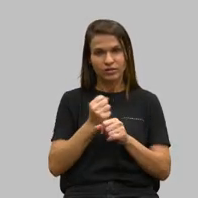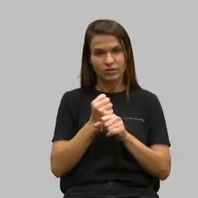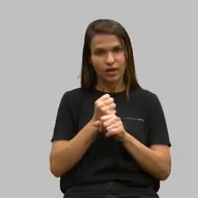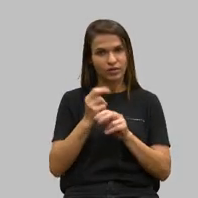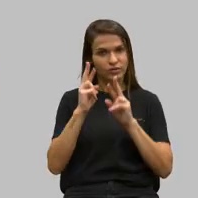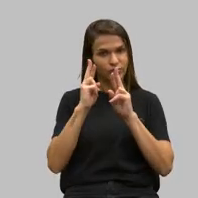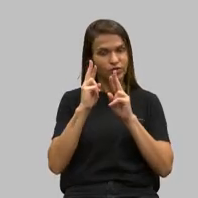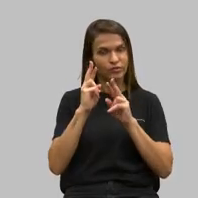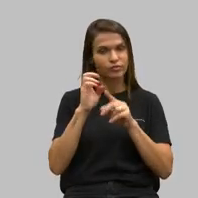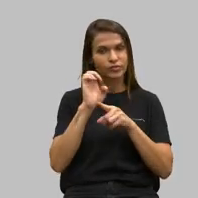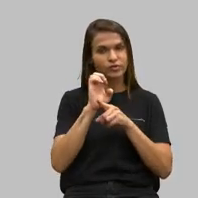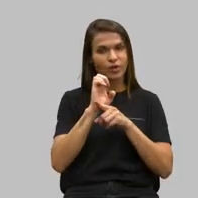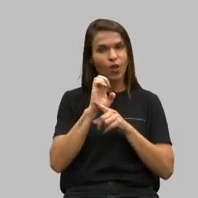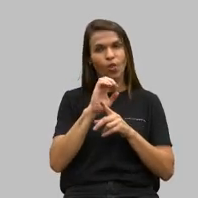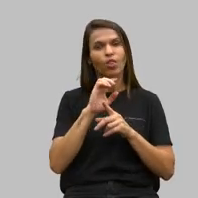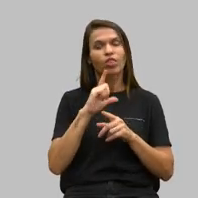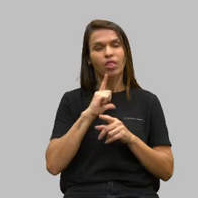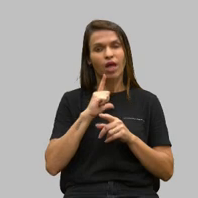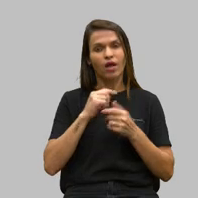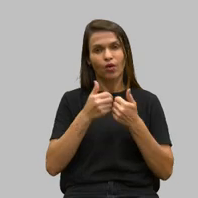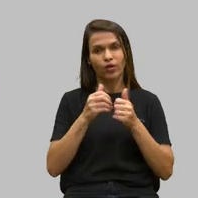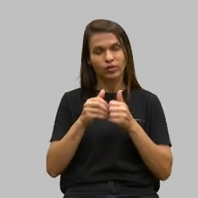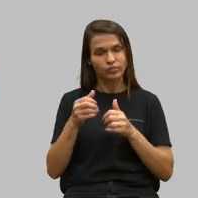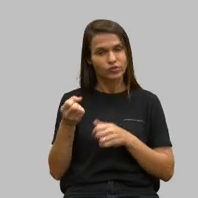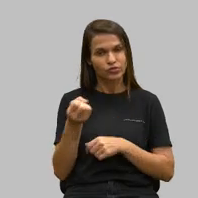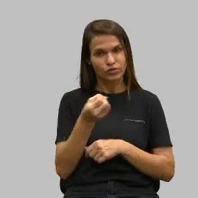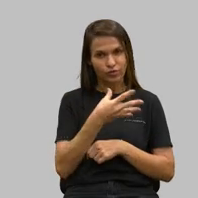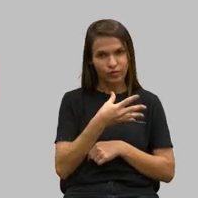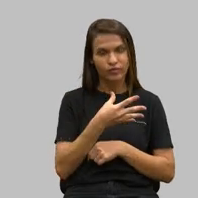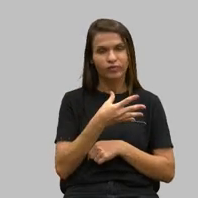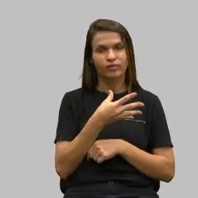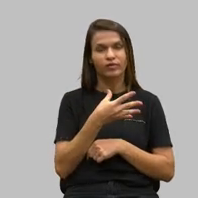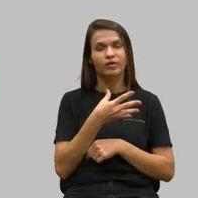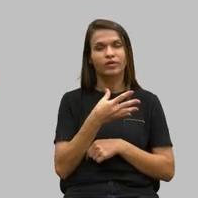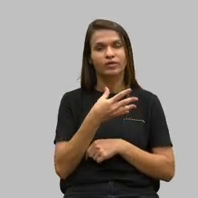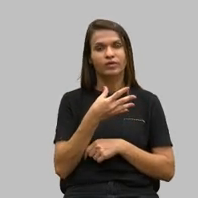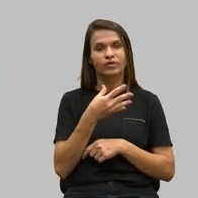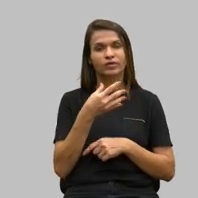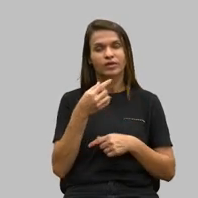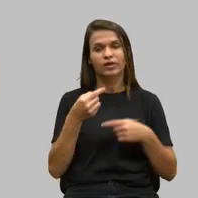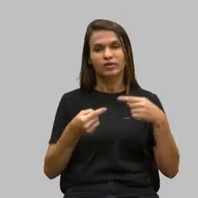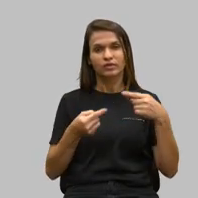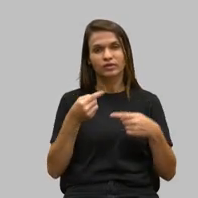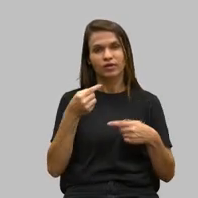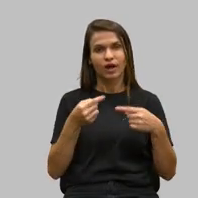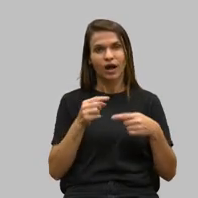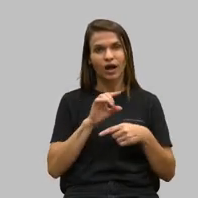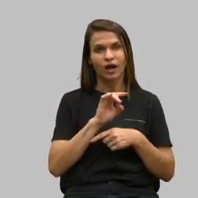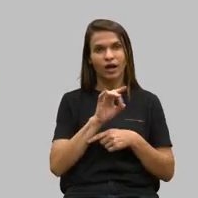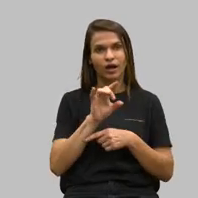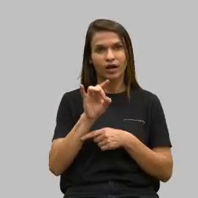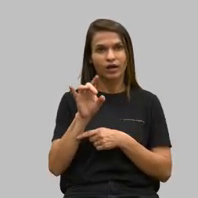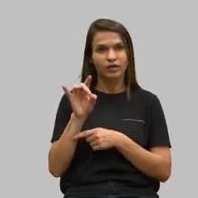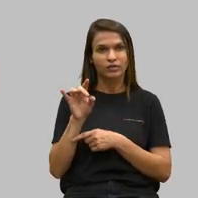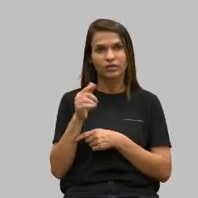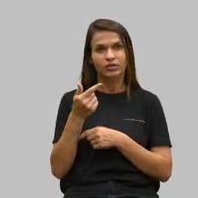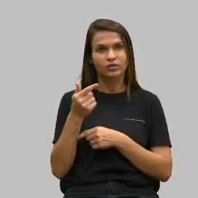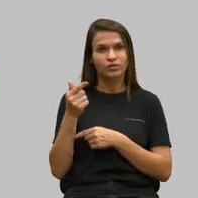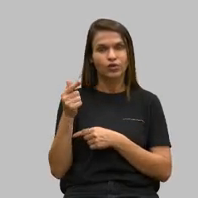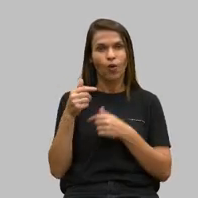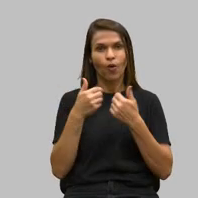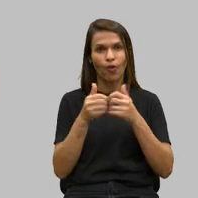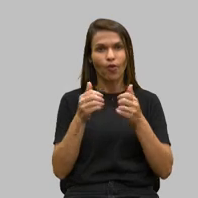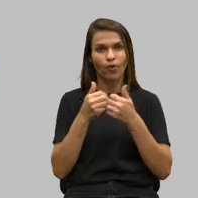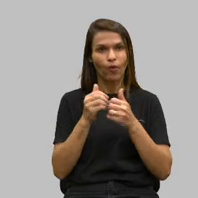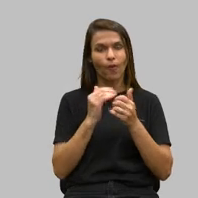que o Estado inteiro tenha ônibus novos, e nós vamos deixar dentro da política que a cada, que não exista mais ônibus